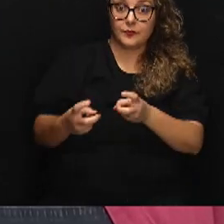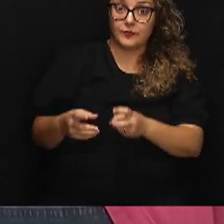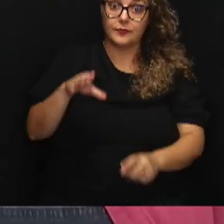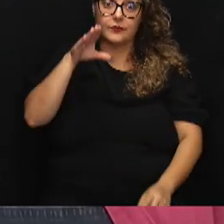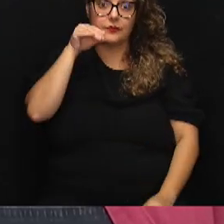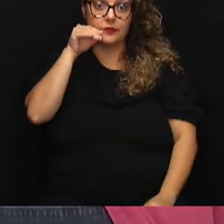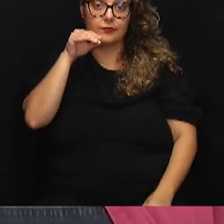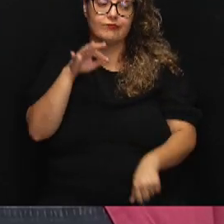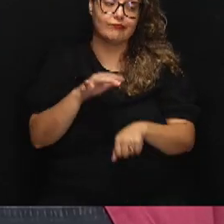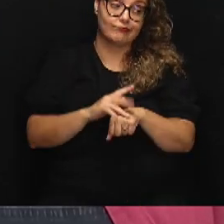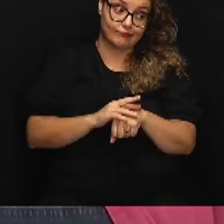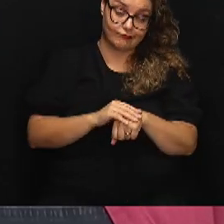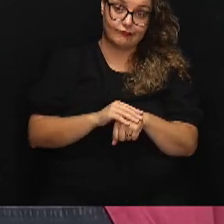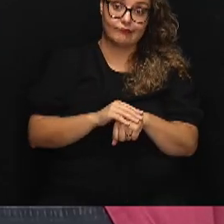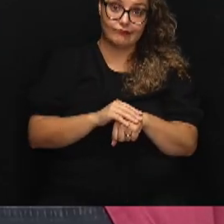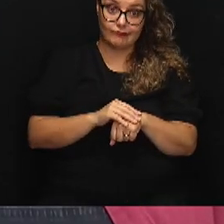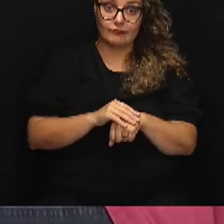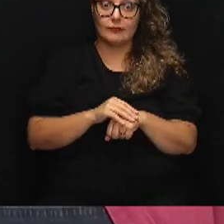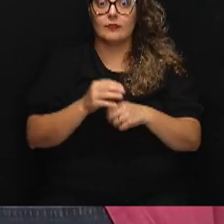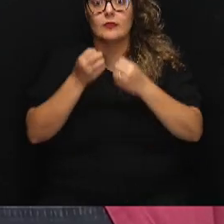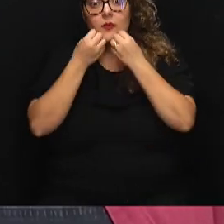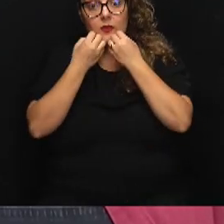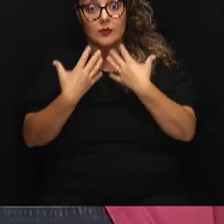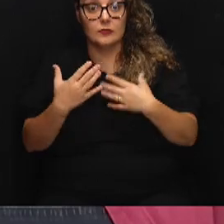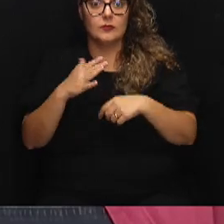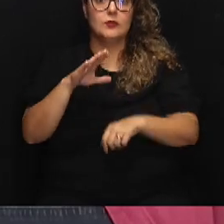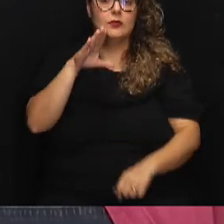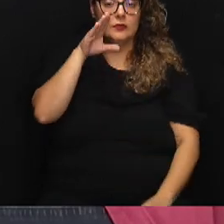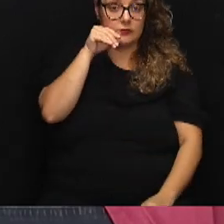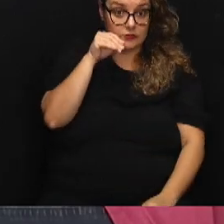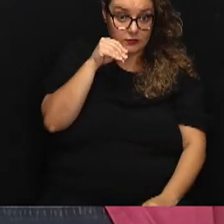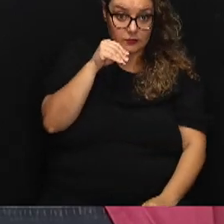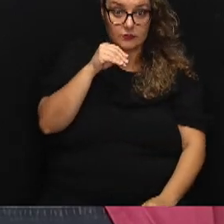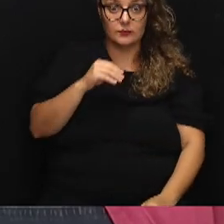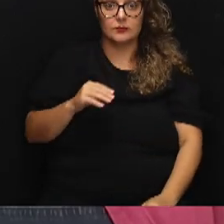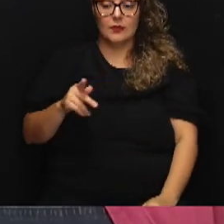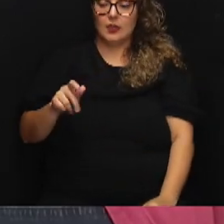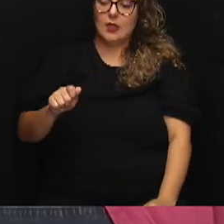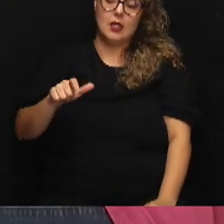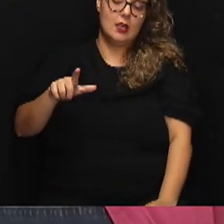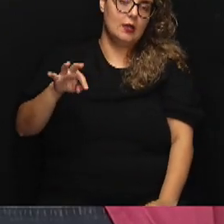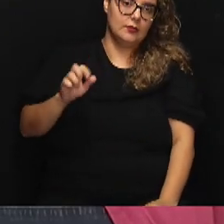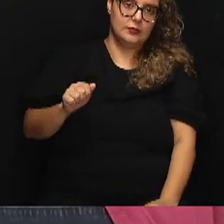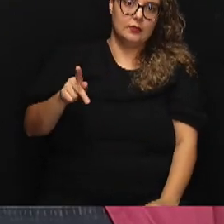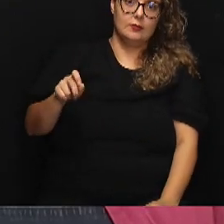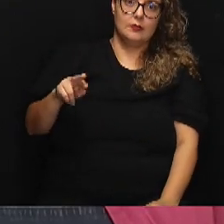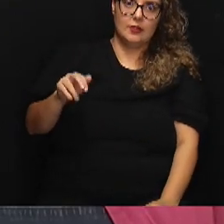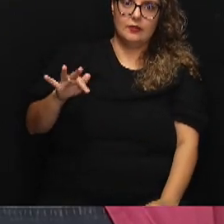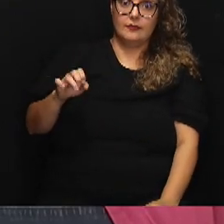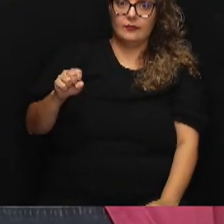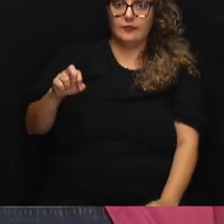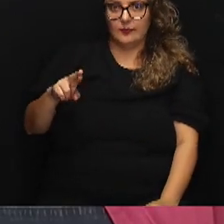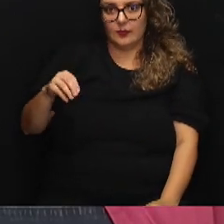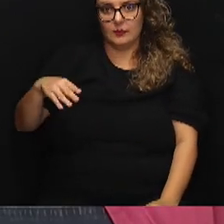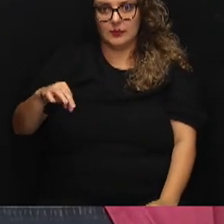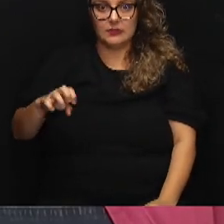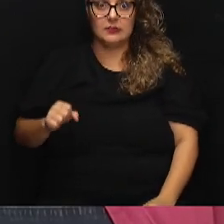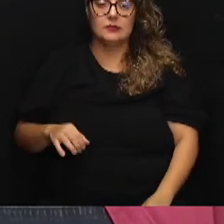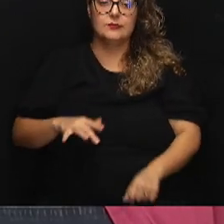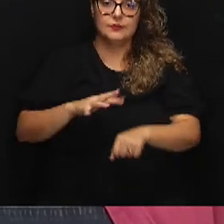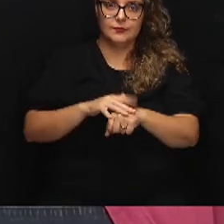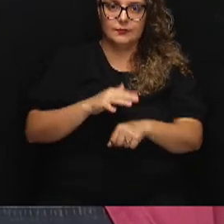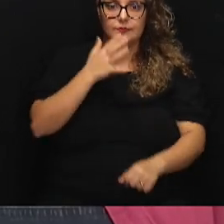estavam adoecendo. Os bons funcionários, que eram alta performance, que tinham um desempenho legal na empresa, estavam adoecendo